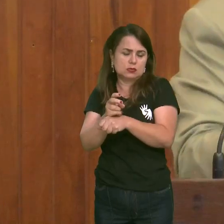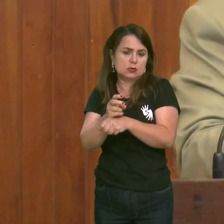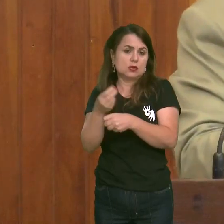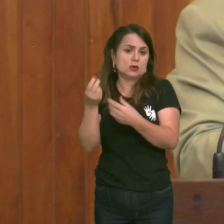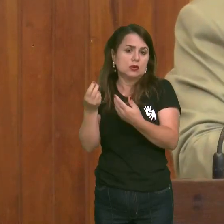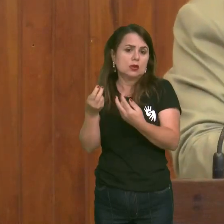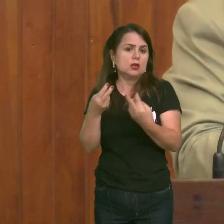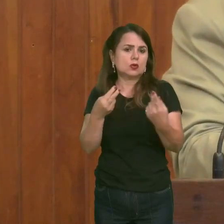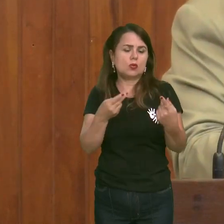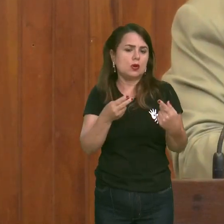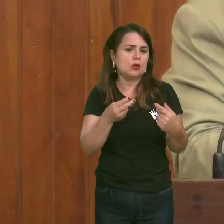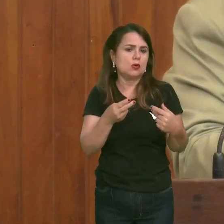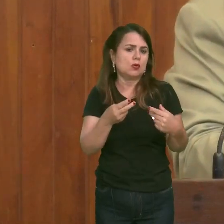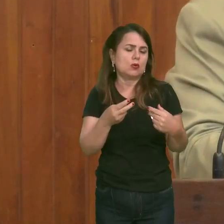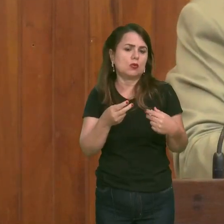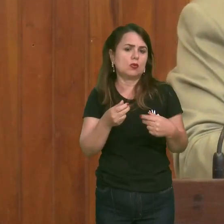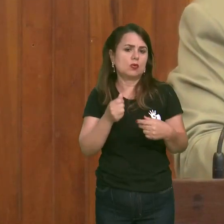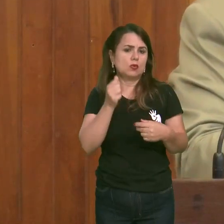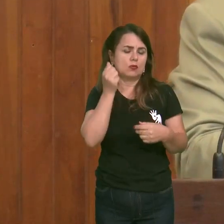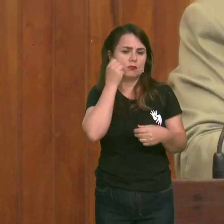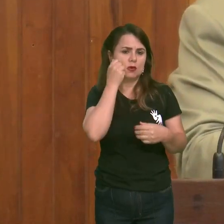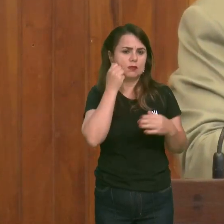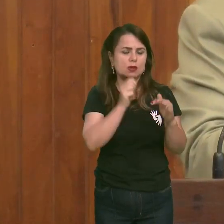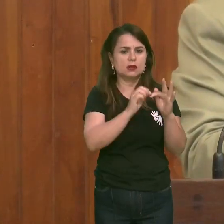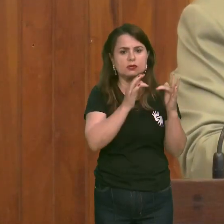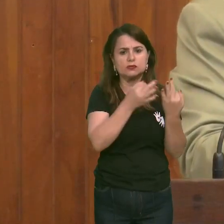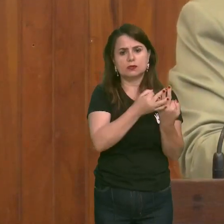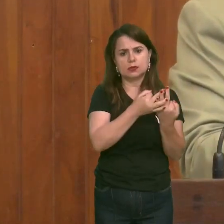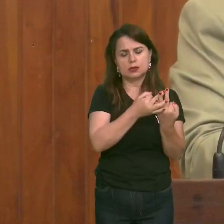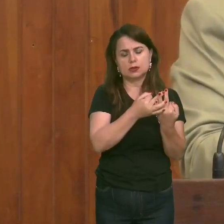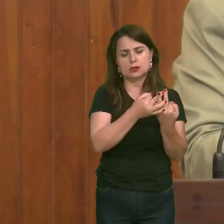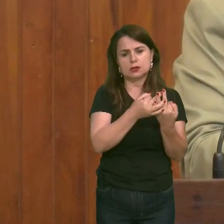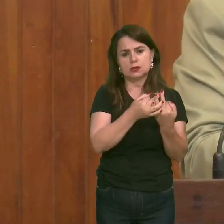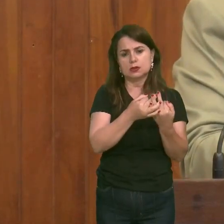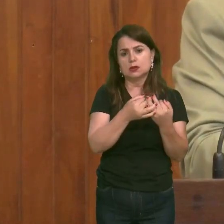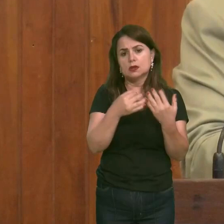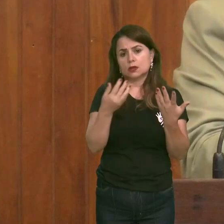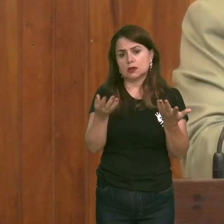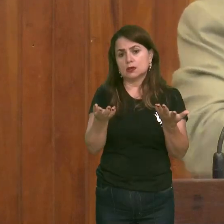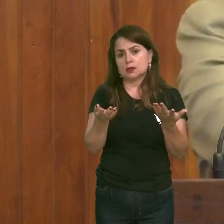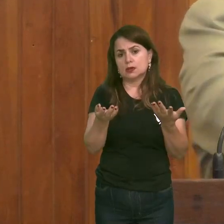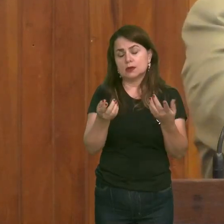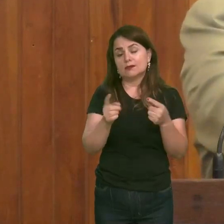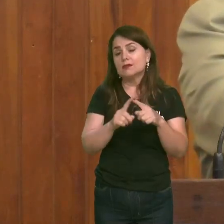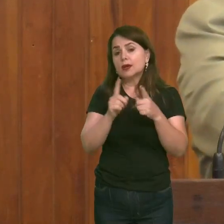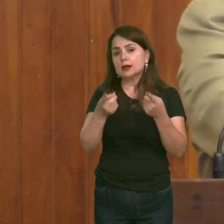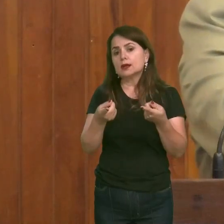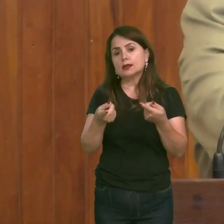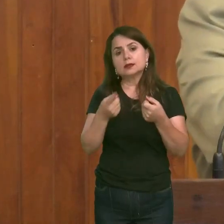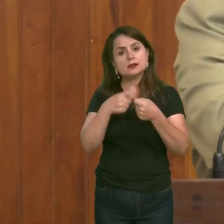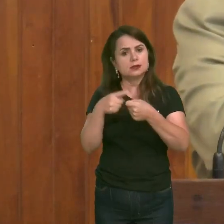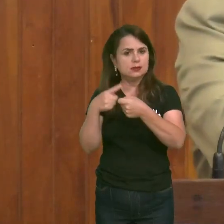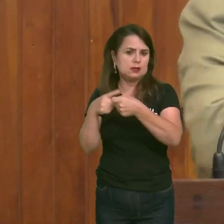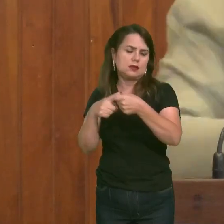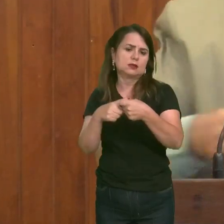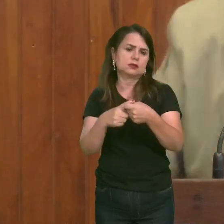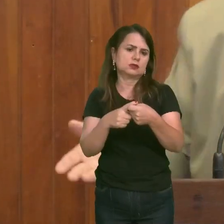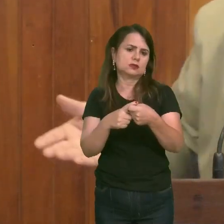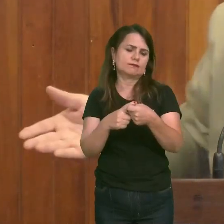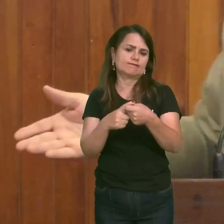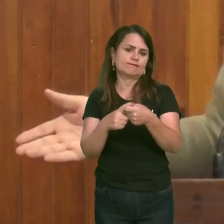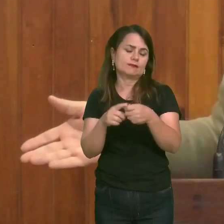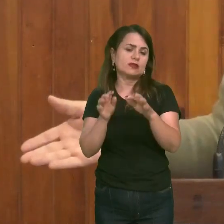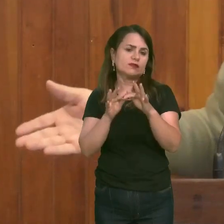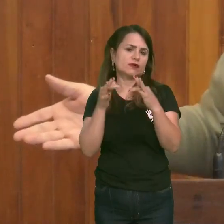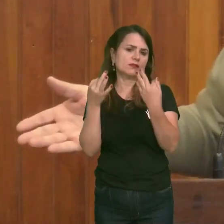com a dona de casa que fizer a gestão do orçamento familiar igual o Daniel faz da cidade a cidade estava toda as